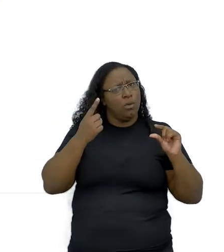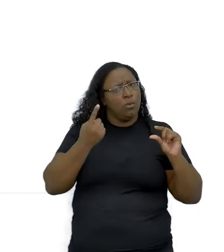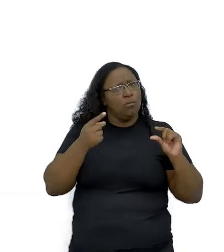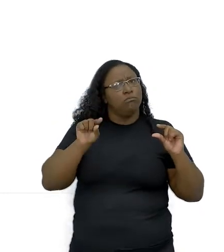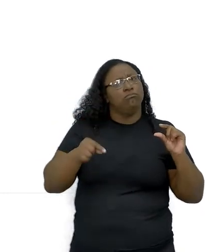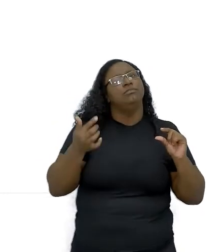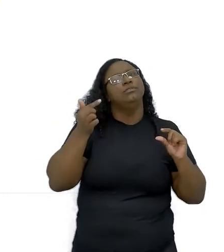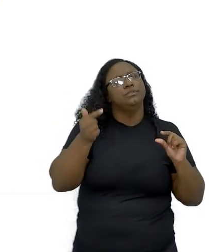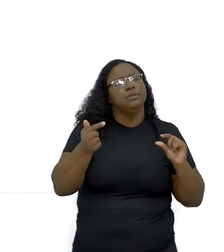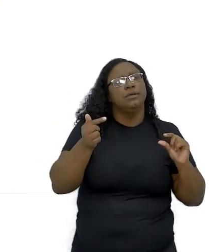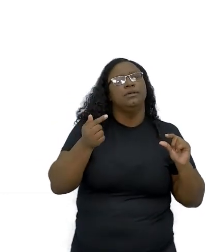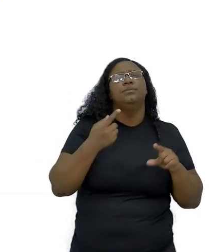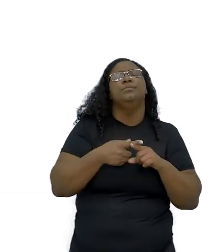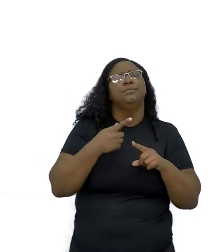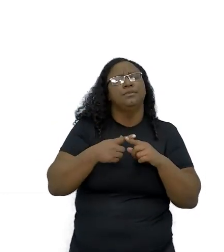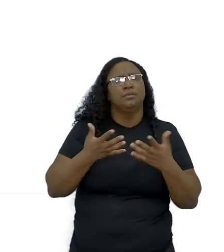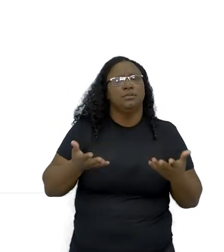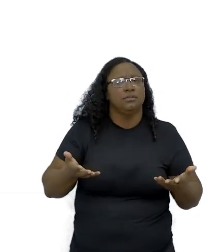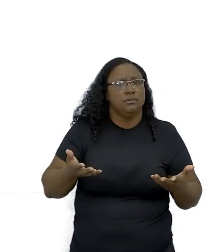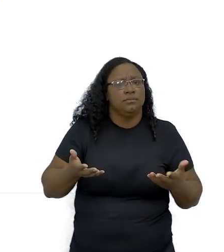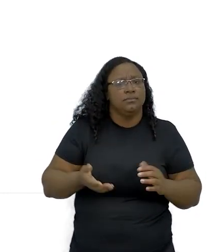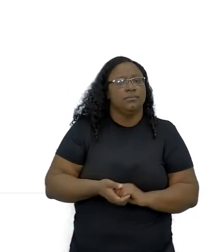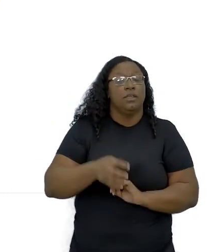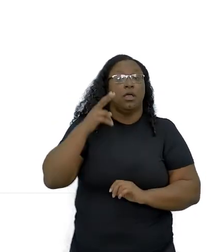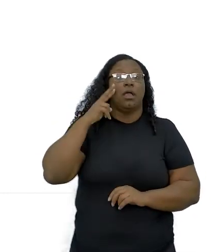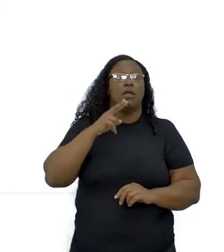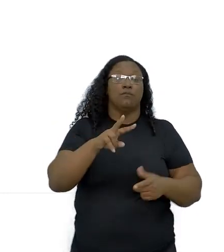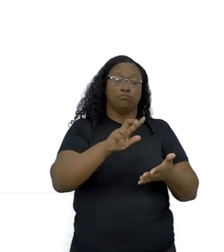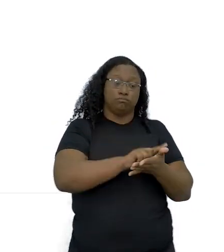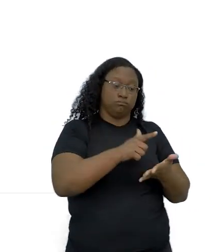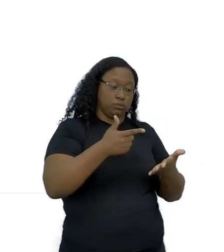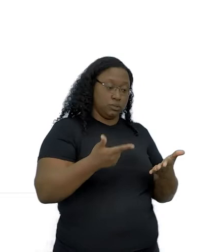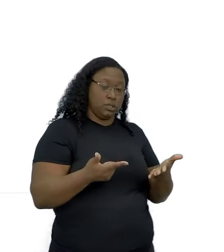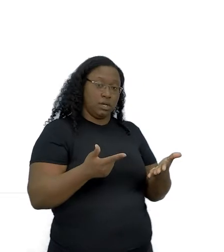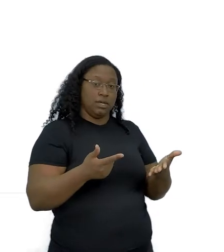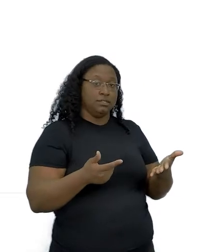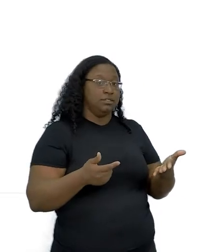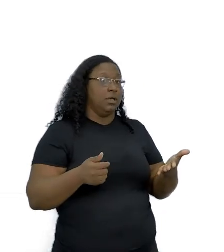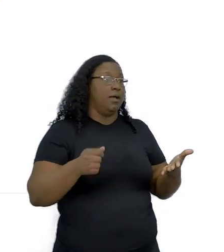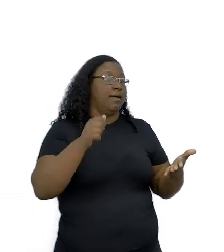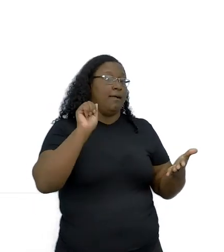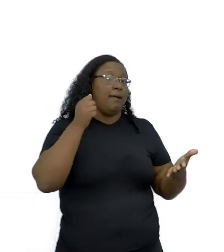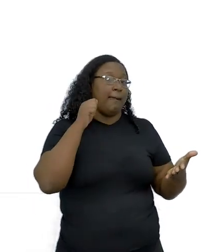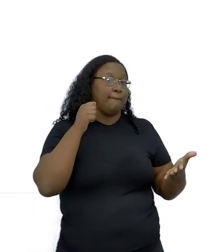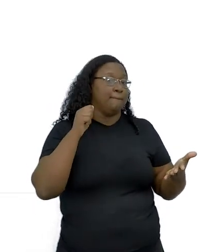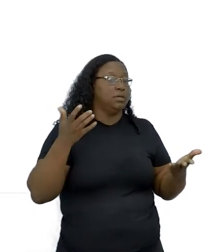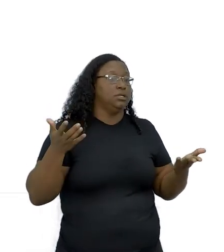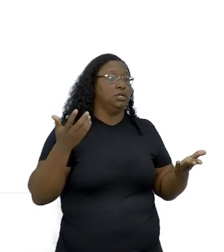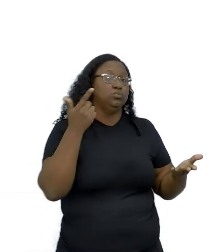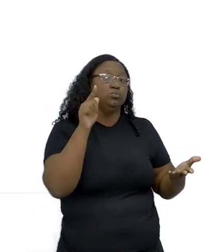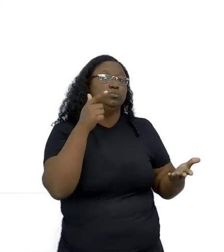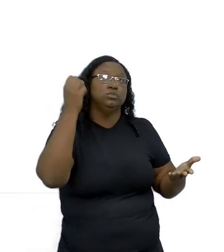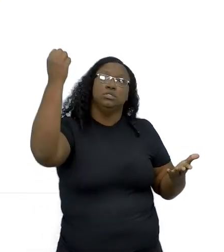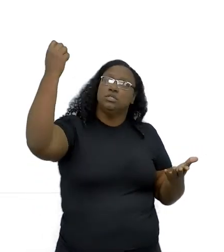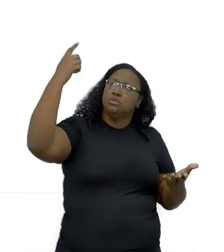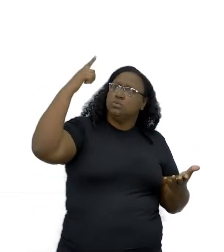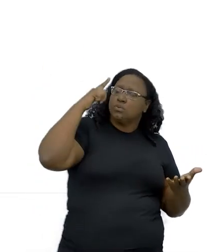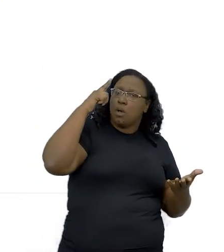tem sol o ano todo, né? Eu vi uma reportagem que a Alemanha, que quase não tem sol, né?